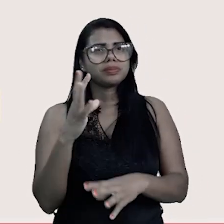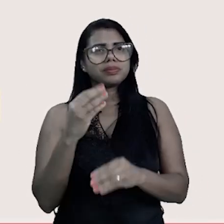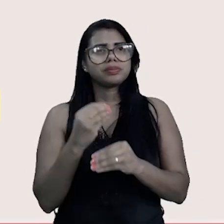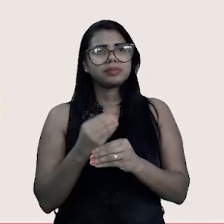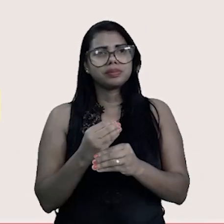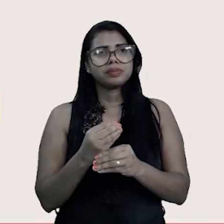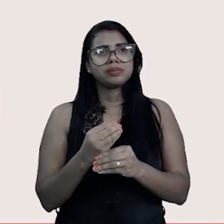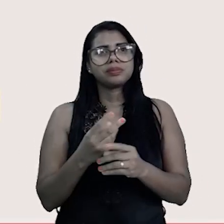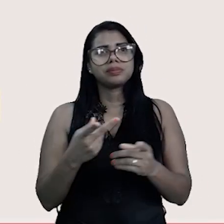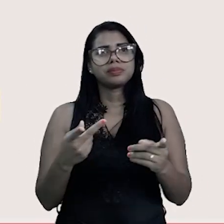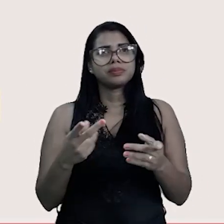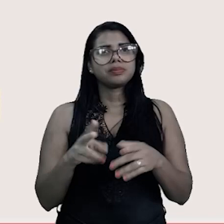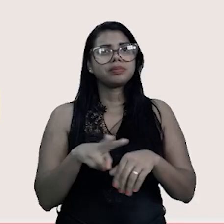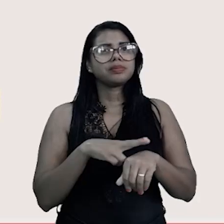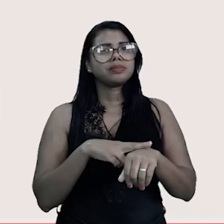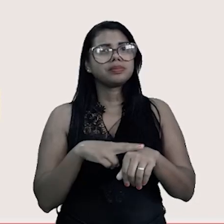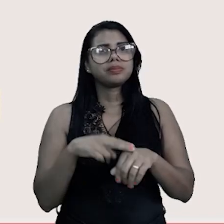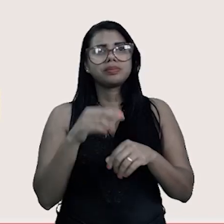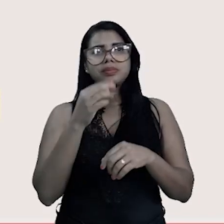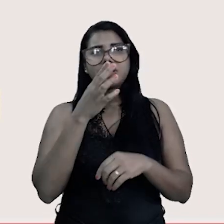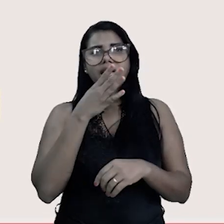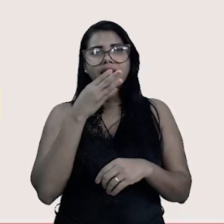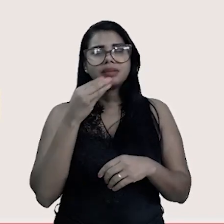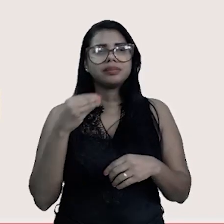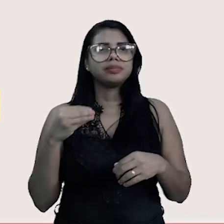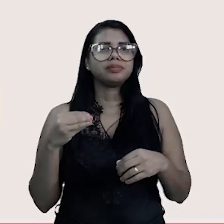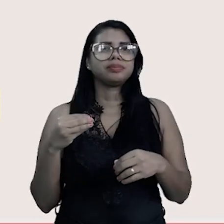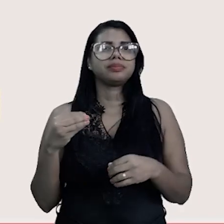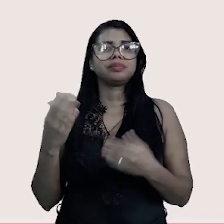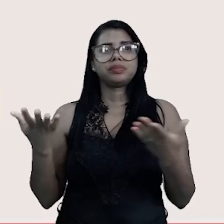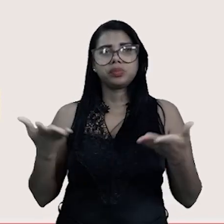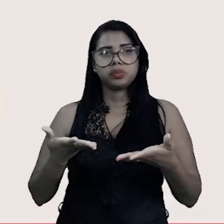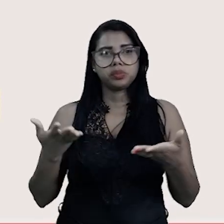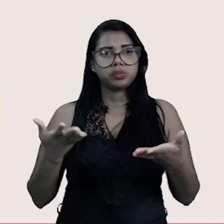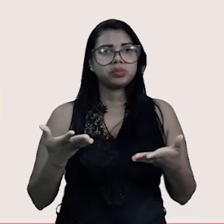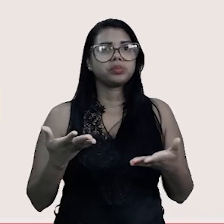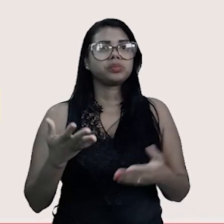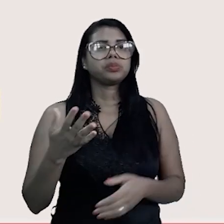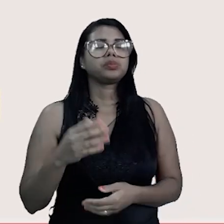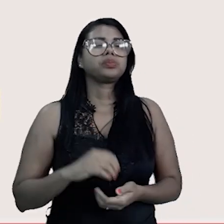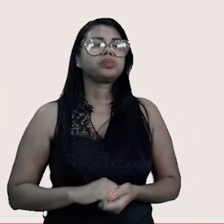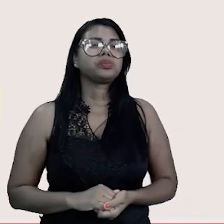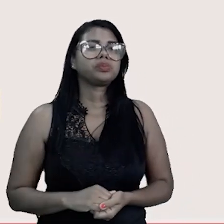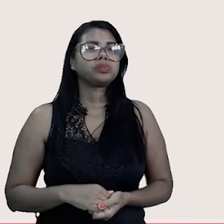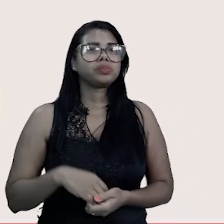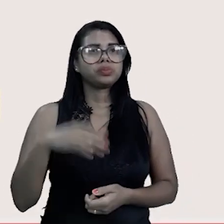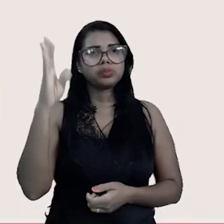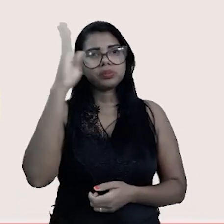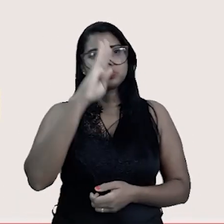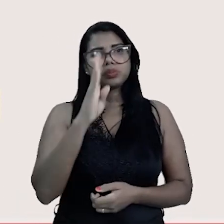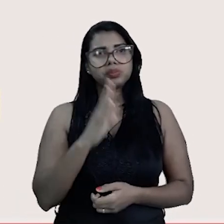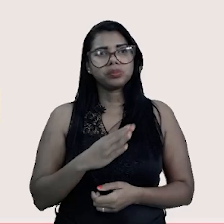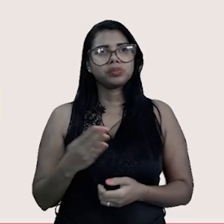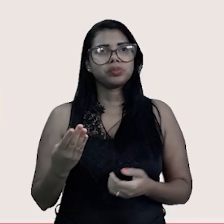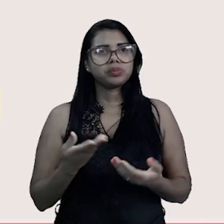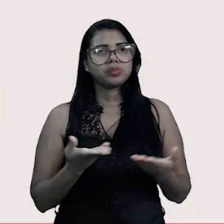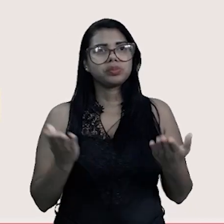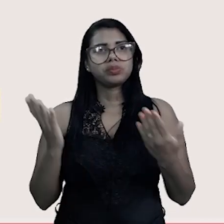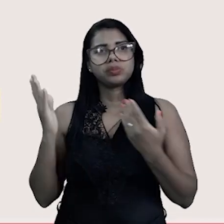mole que se derrete na boca. Então, os brasileiros persistamos. Veja que aqui, ó,